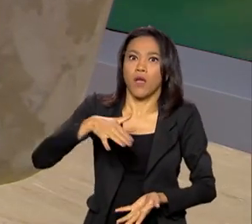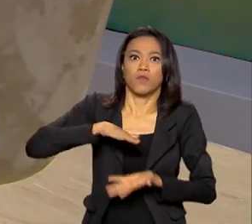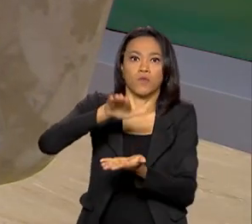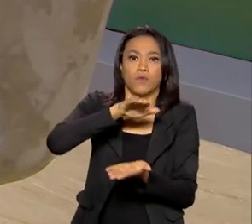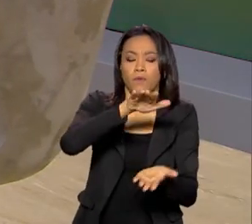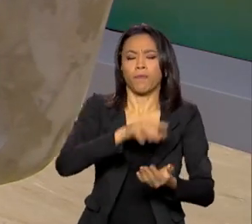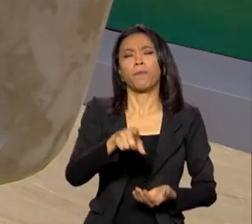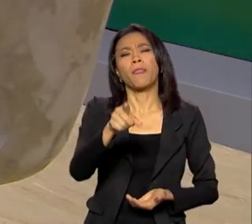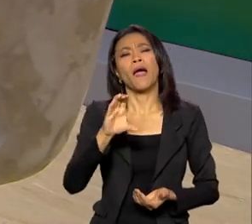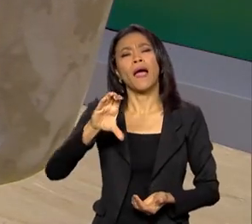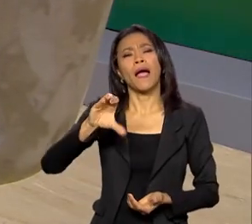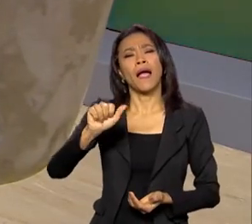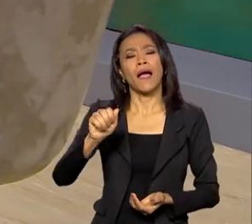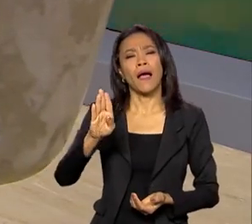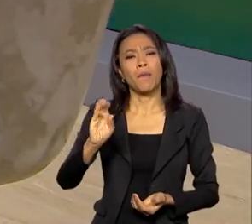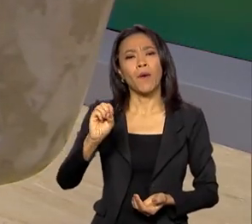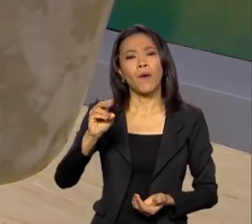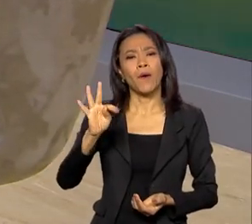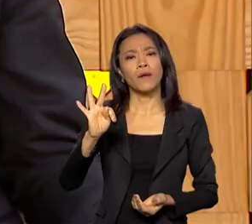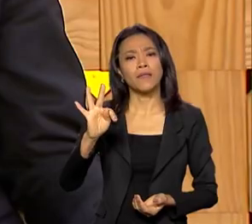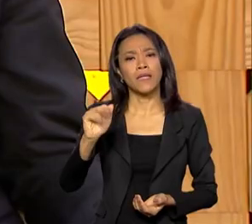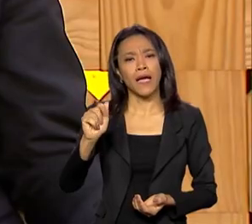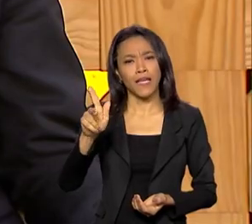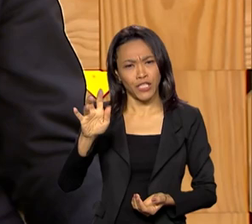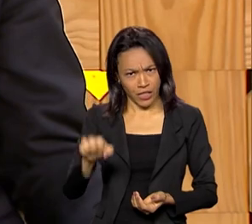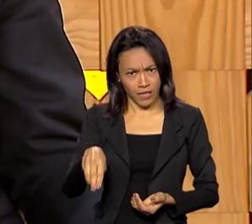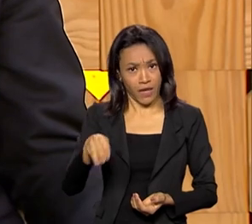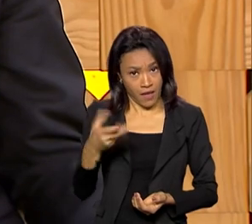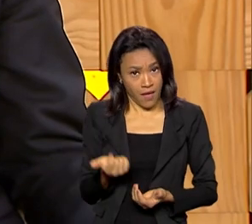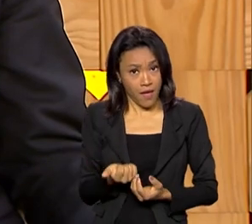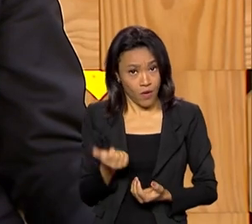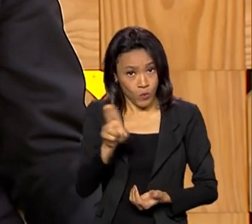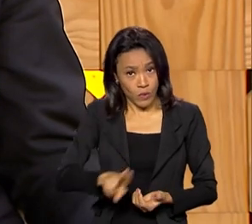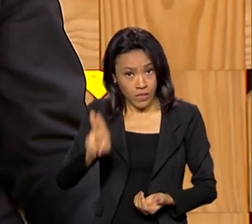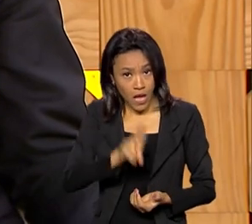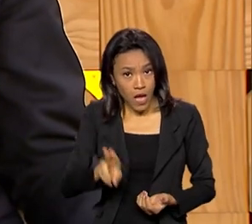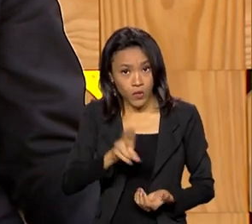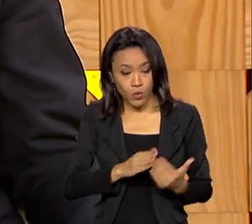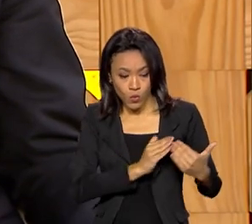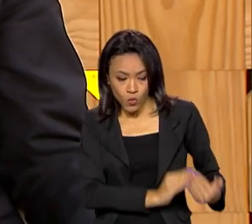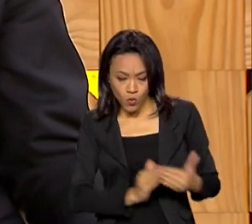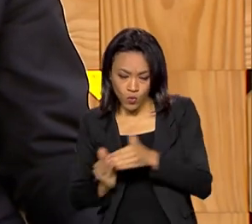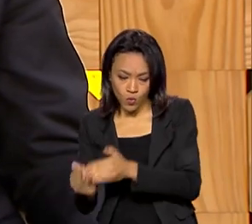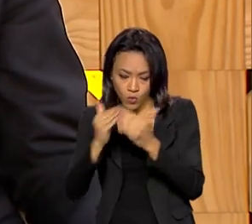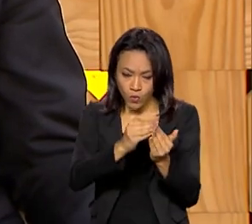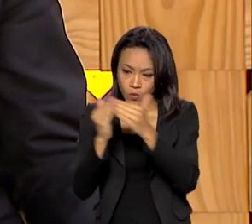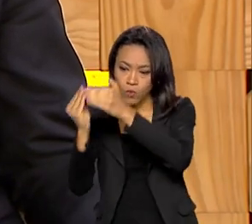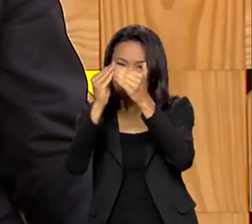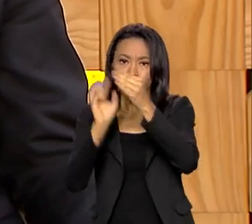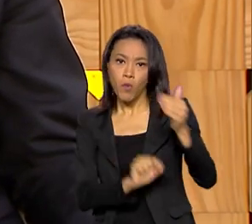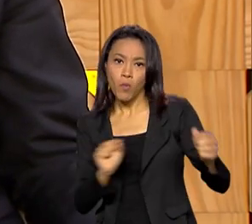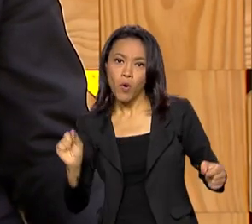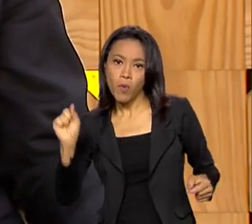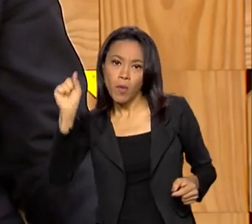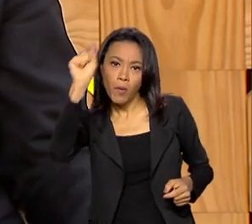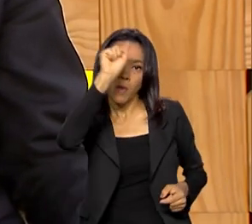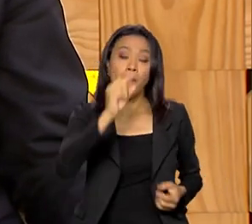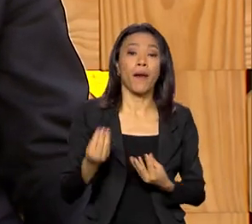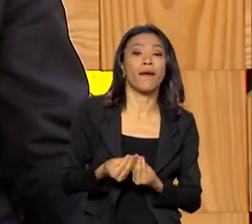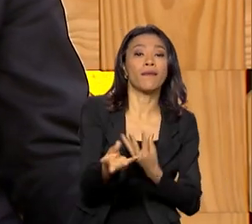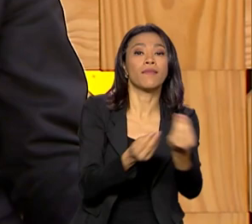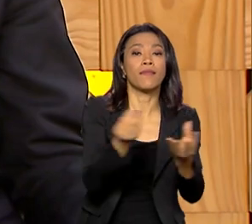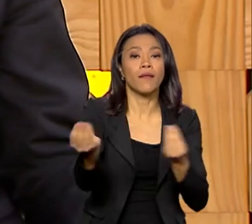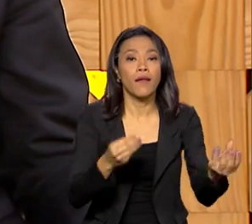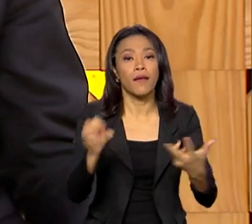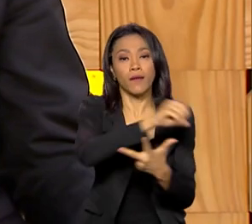Ela é utilizada, por exemplo, na distribuição das provas do Enem, dentre outras atividades, a distribuição dos